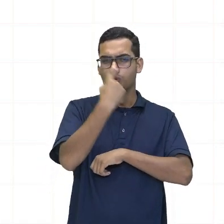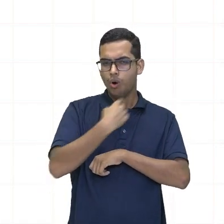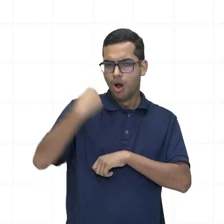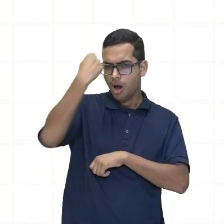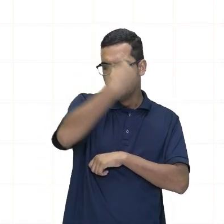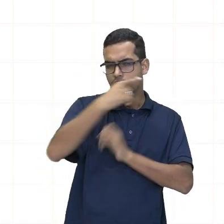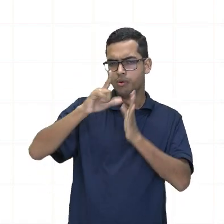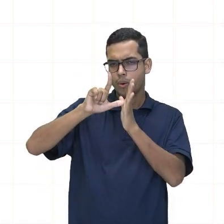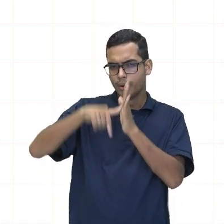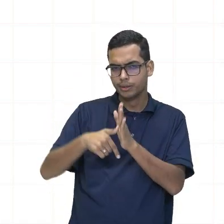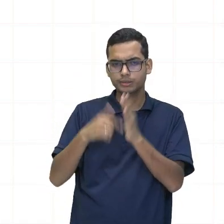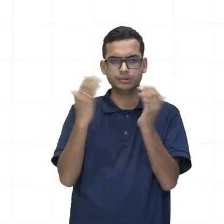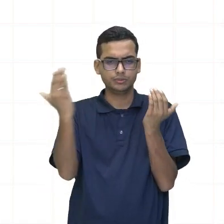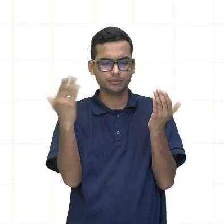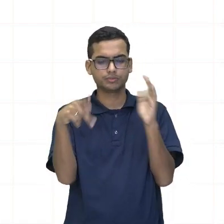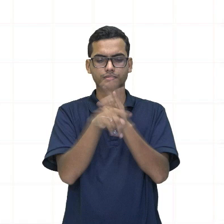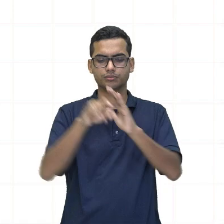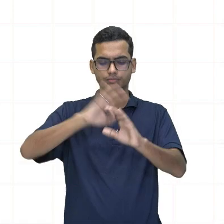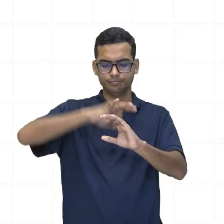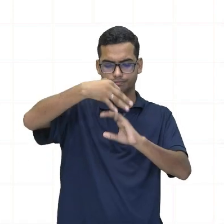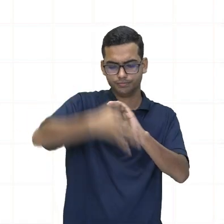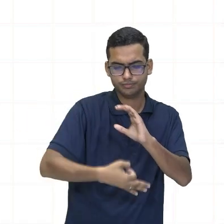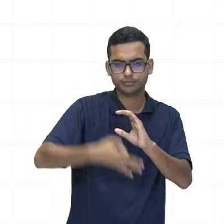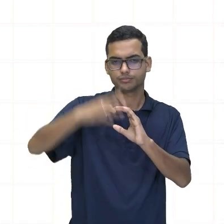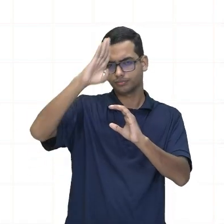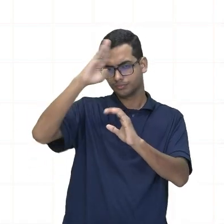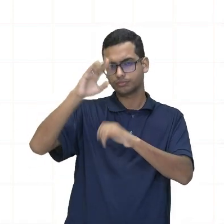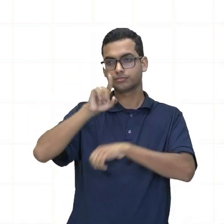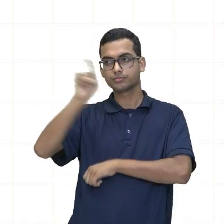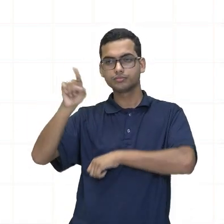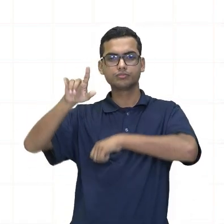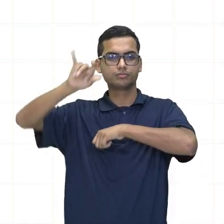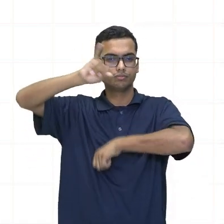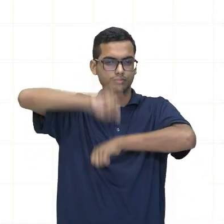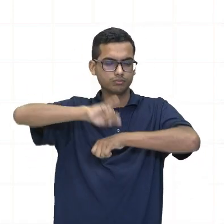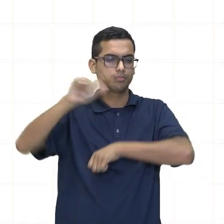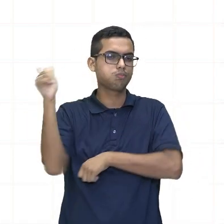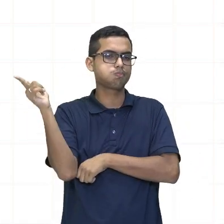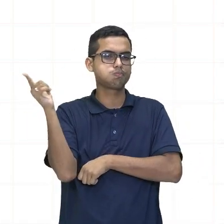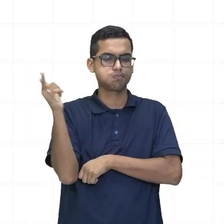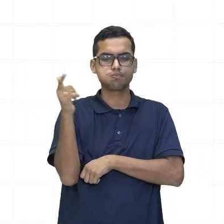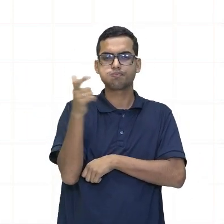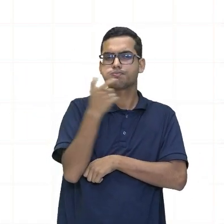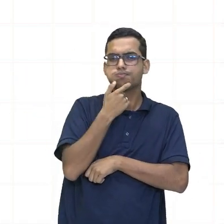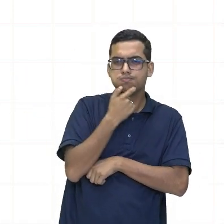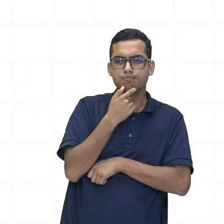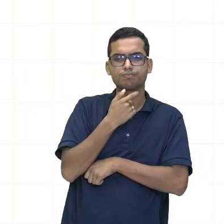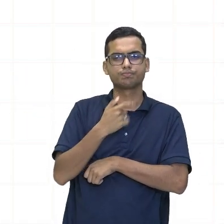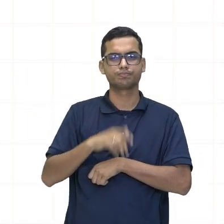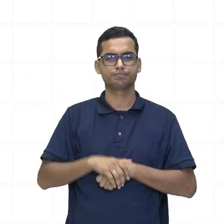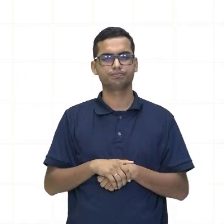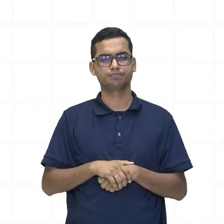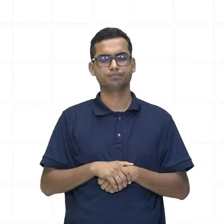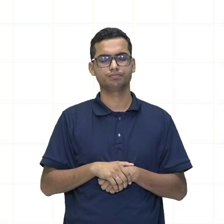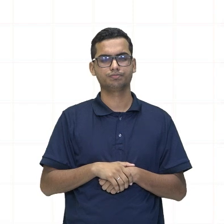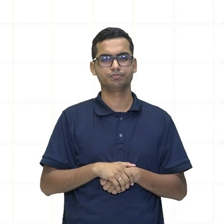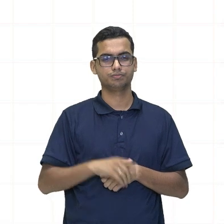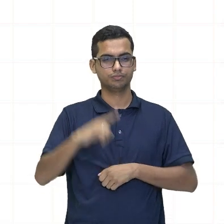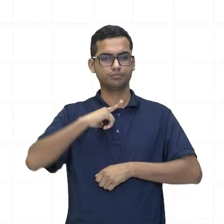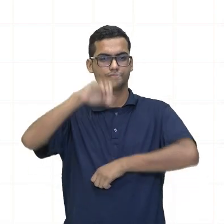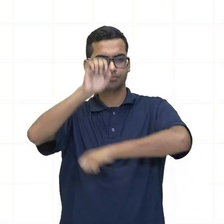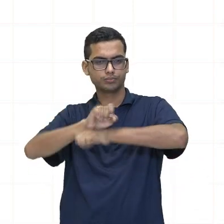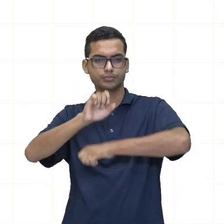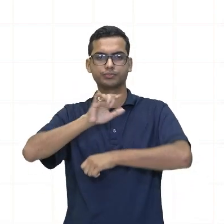em relação ao fuso de Londres. E aí nós vamos ter o estado do Amazonas, Rondônia,